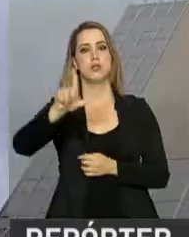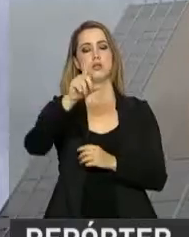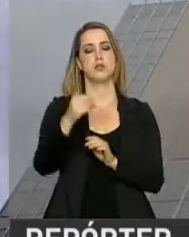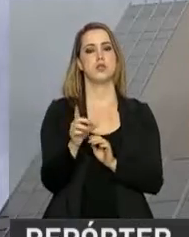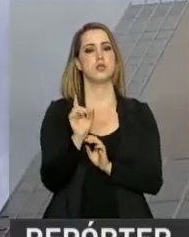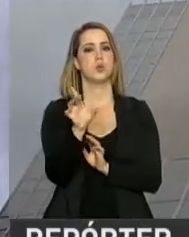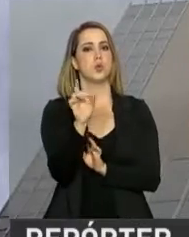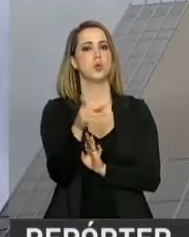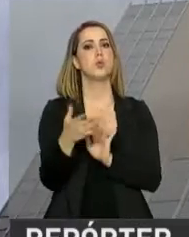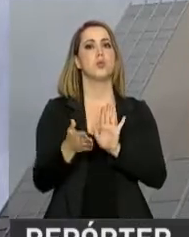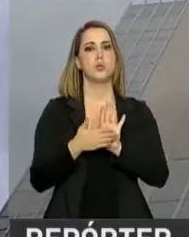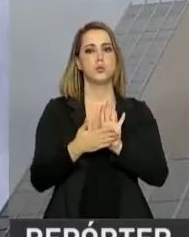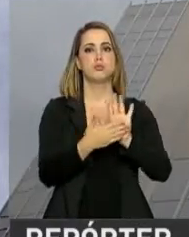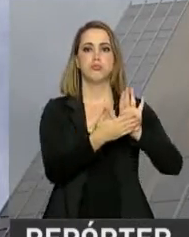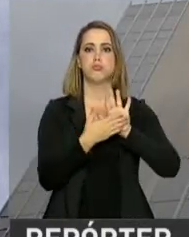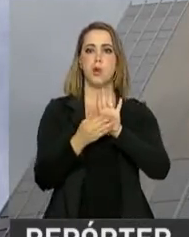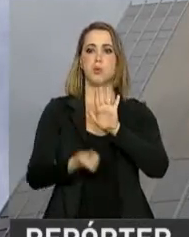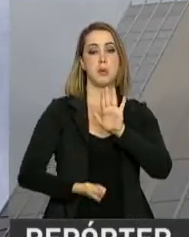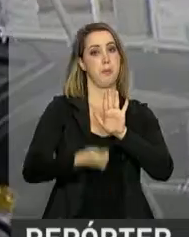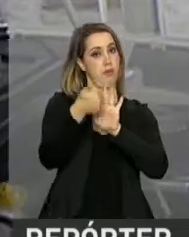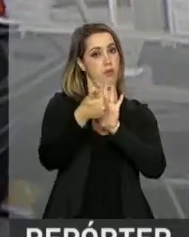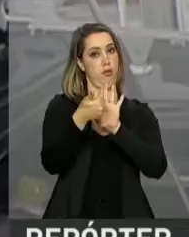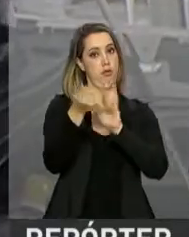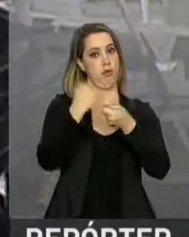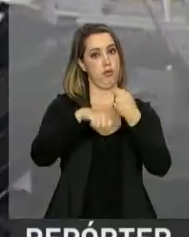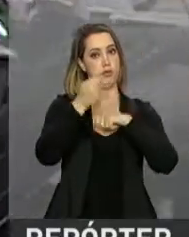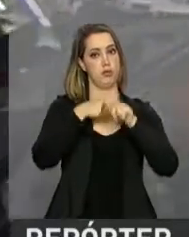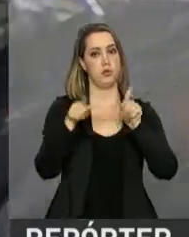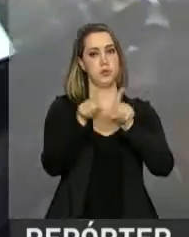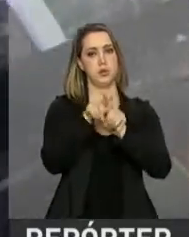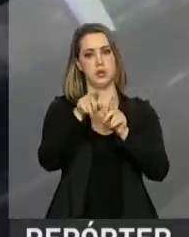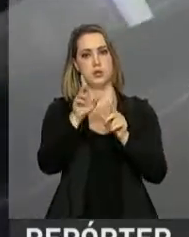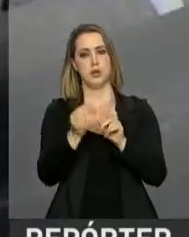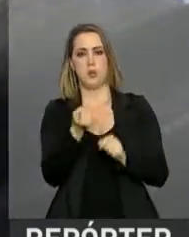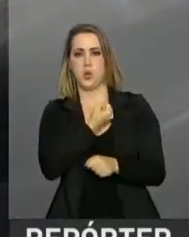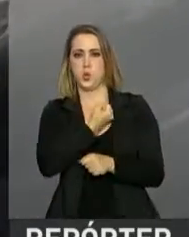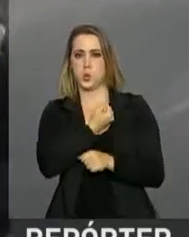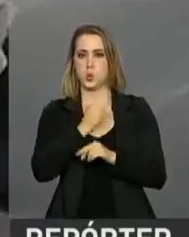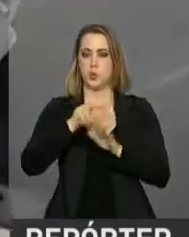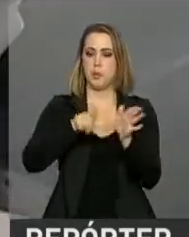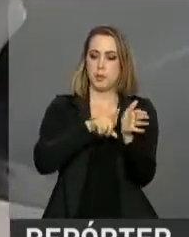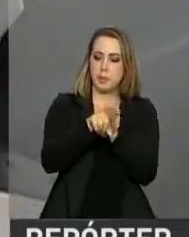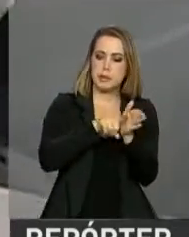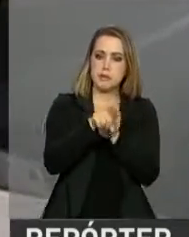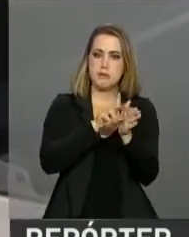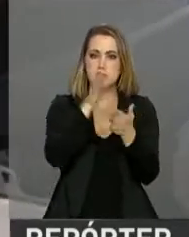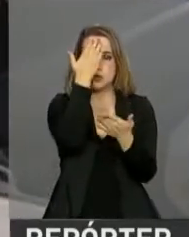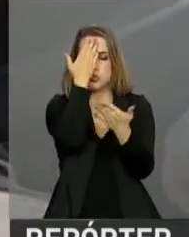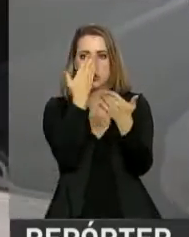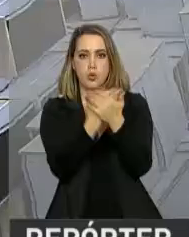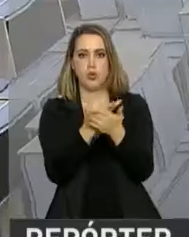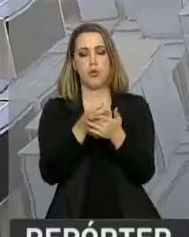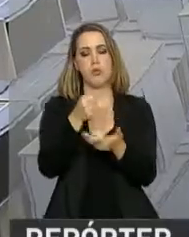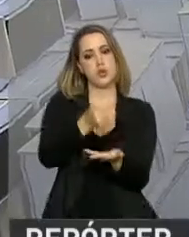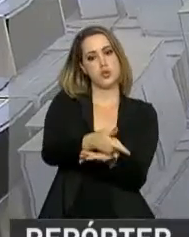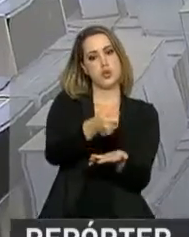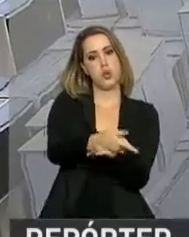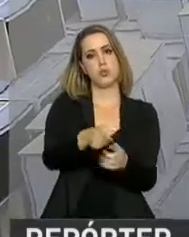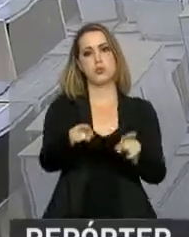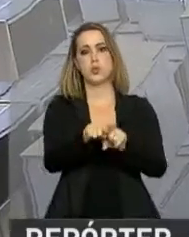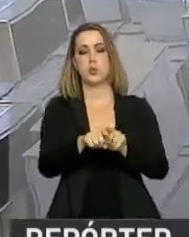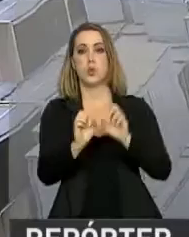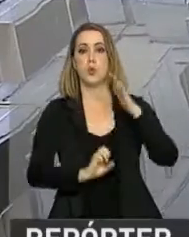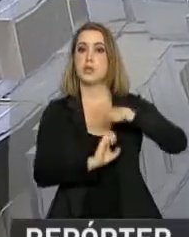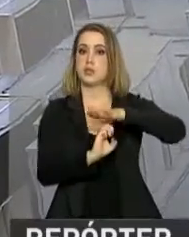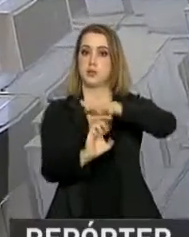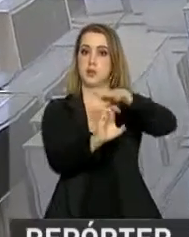da economia nos últimos meses os índices de confiança estão aumentando seja de consumidores e empresários ou de